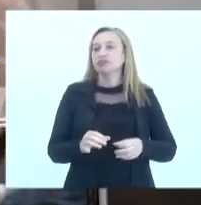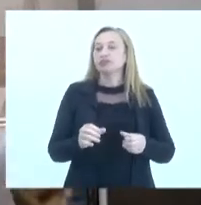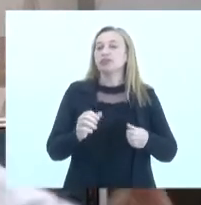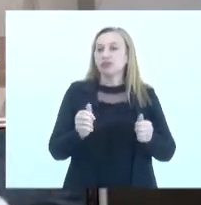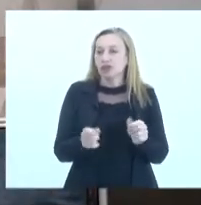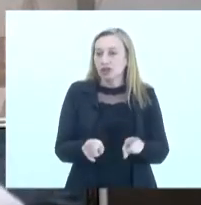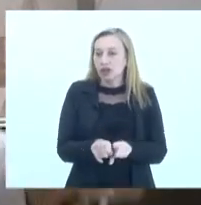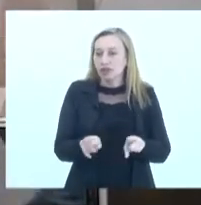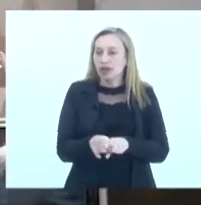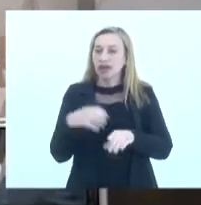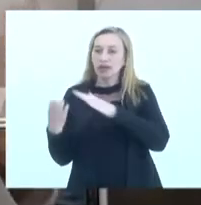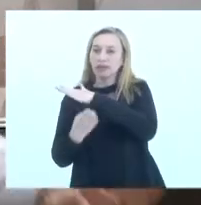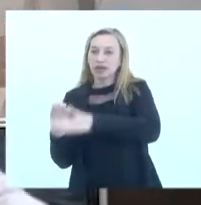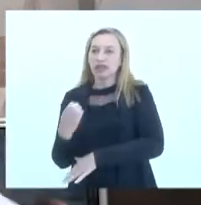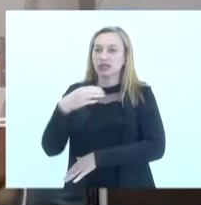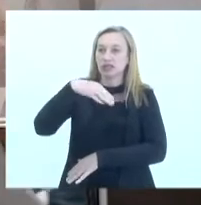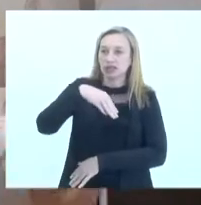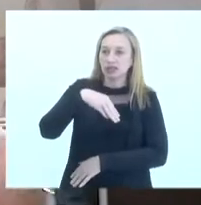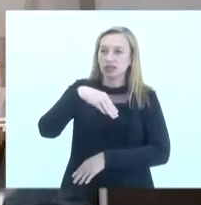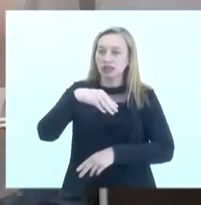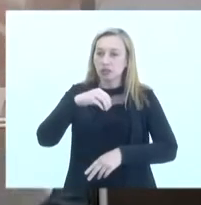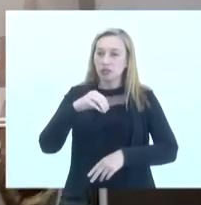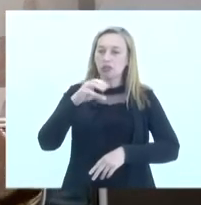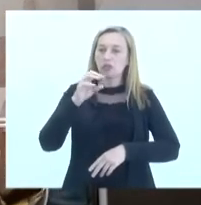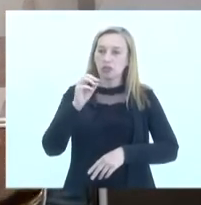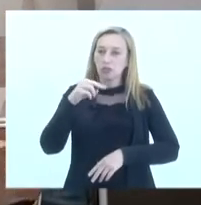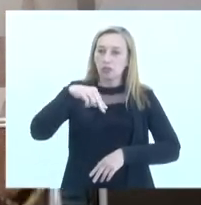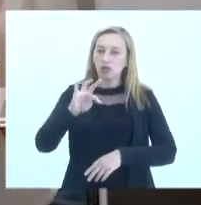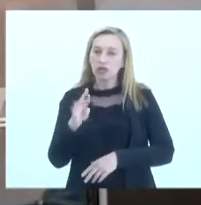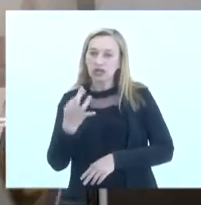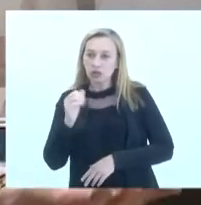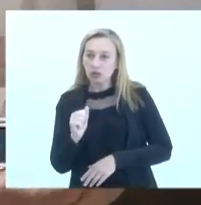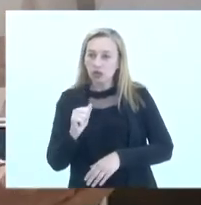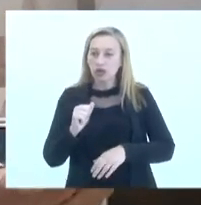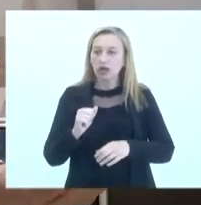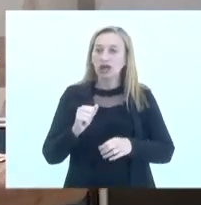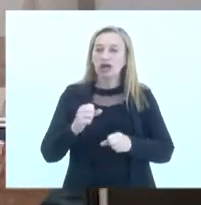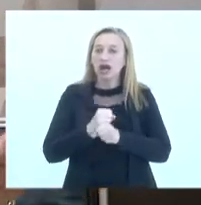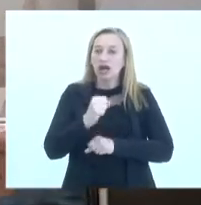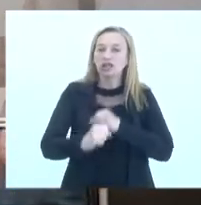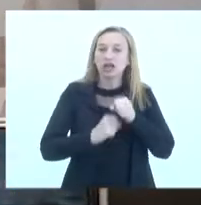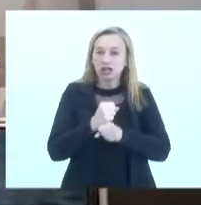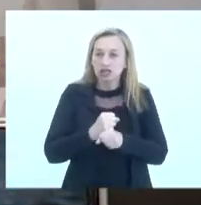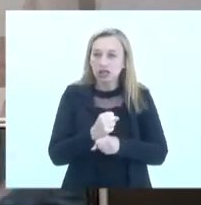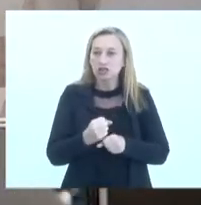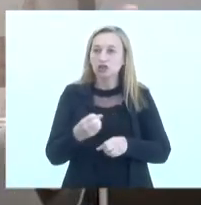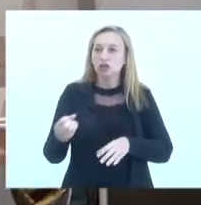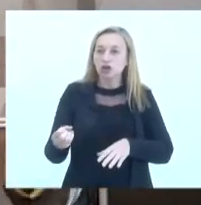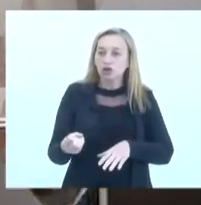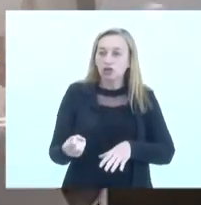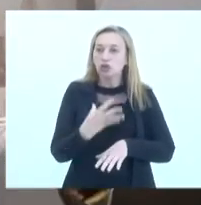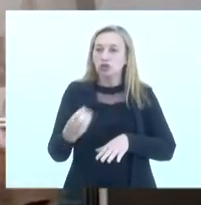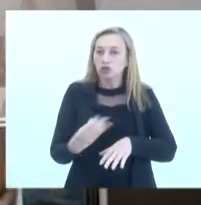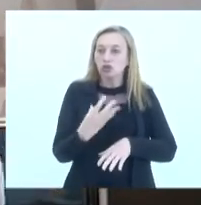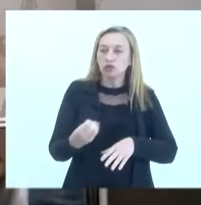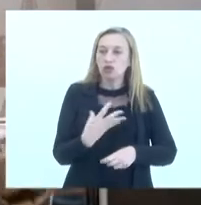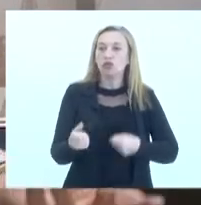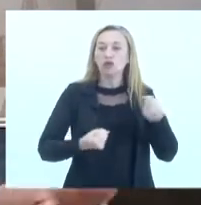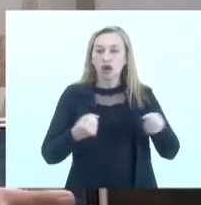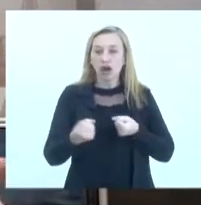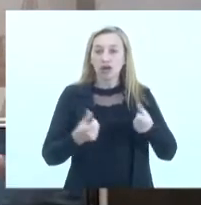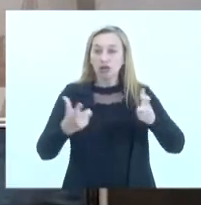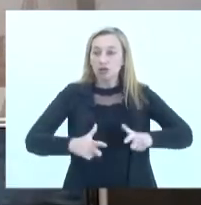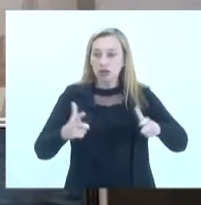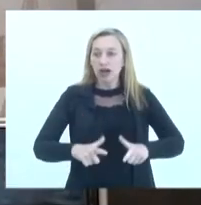montadoras estão botando carro todo ano, mais carros, e o espaço Então, nós precisamos de arrumar mais espaço para ter lugar para a